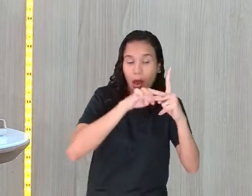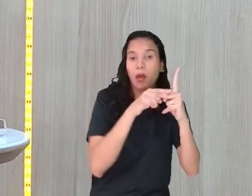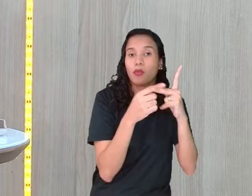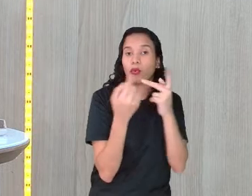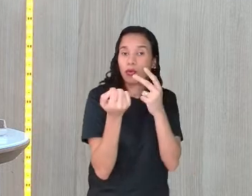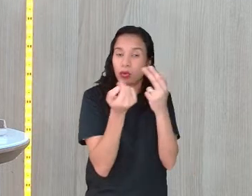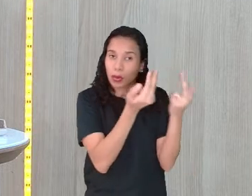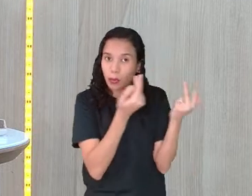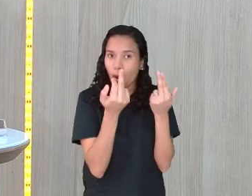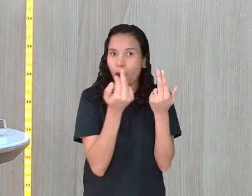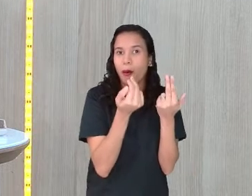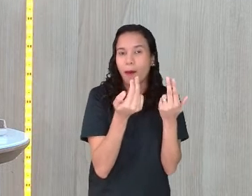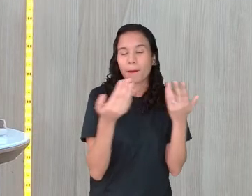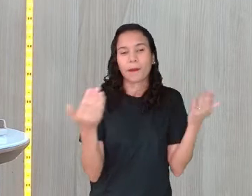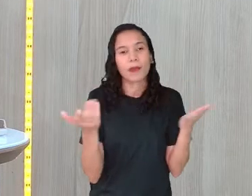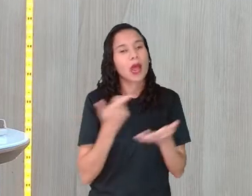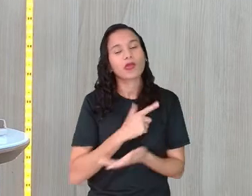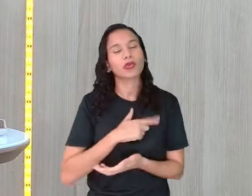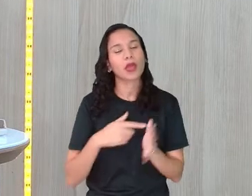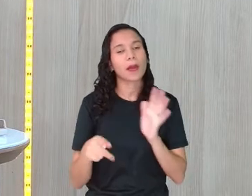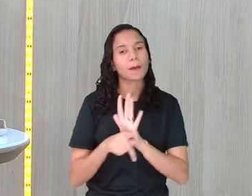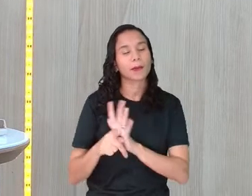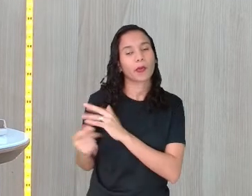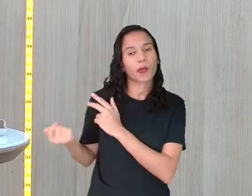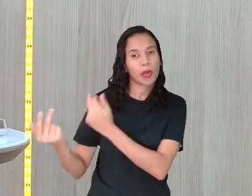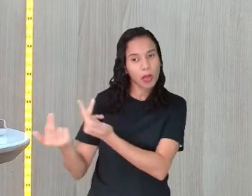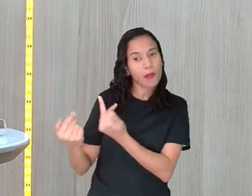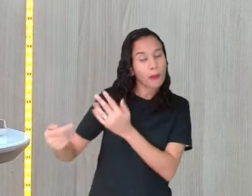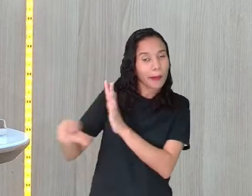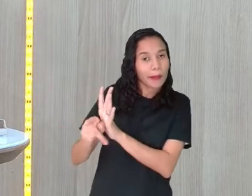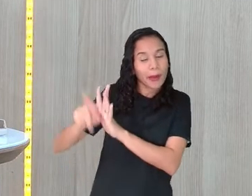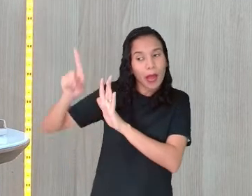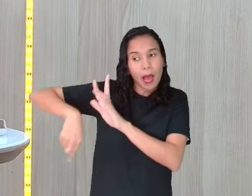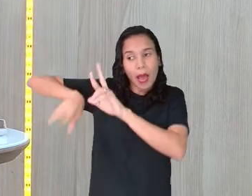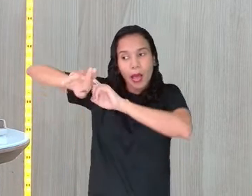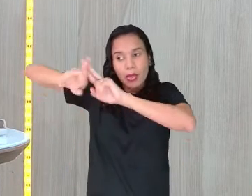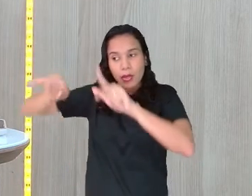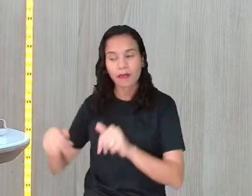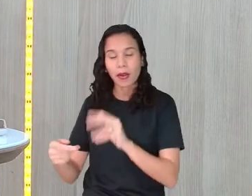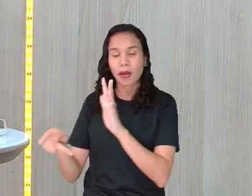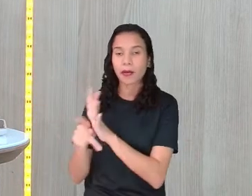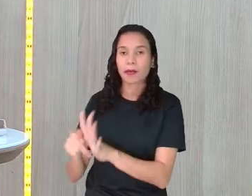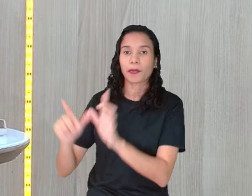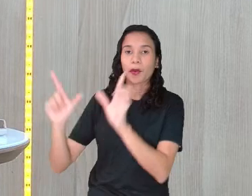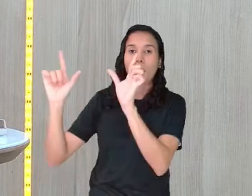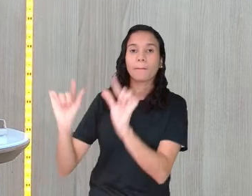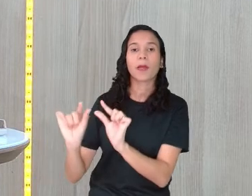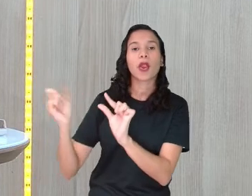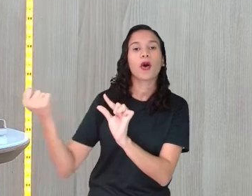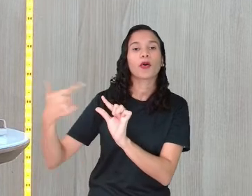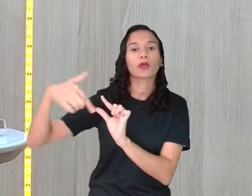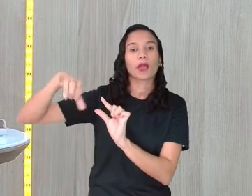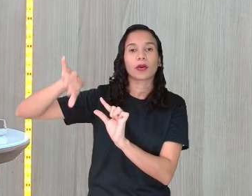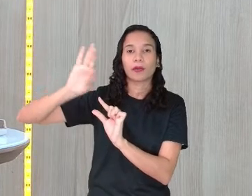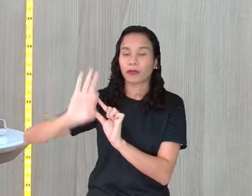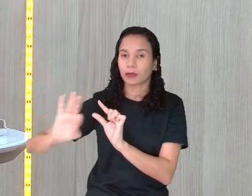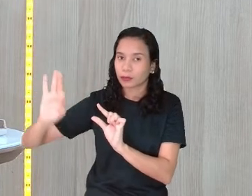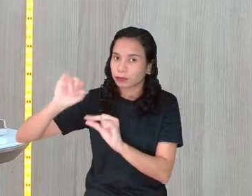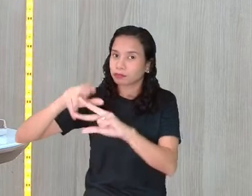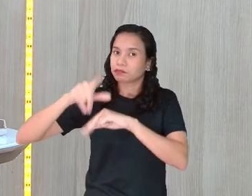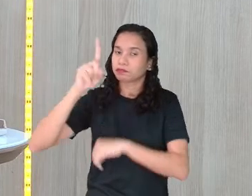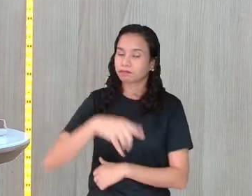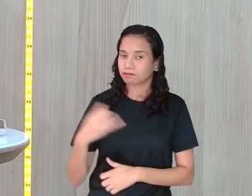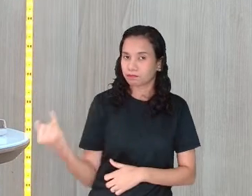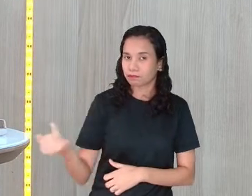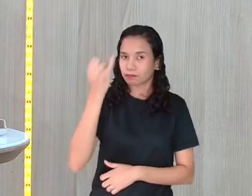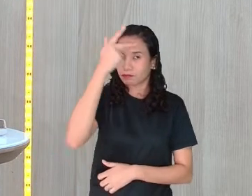iguais. Então, mas não necessariamente o acutângulo precisa ser regular, mas ele tem que ser um ângulos menores do que 90 graus. E é importante